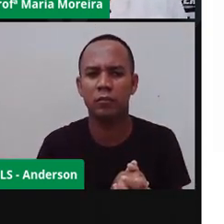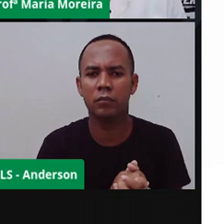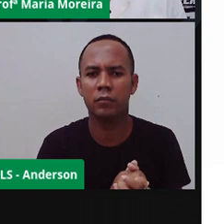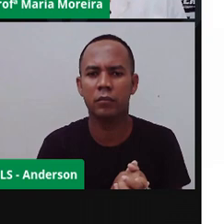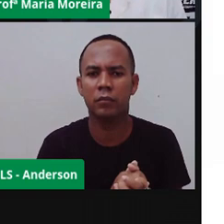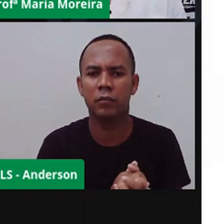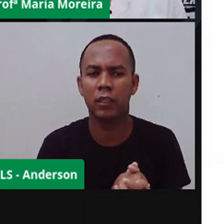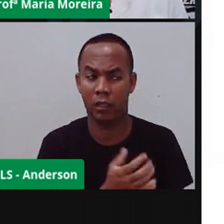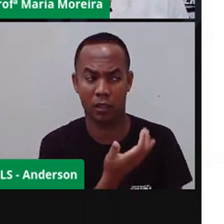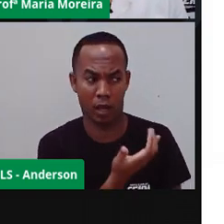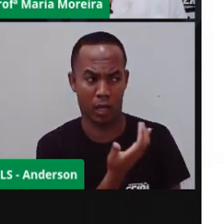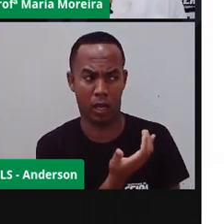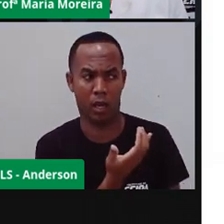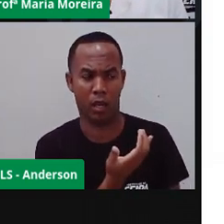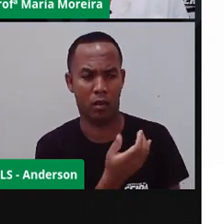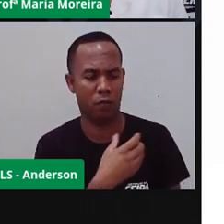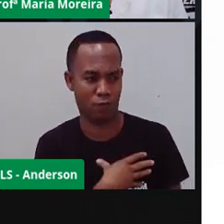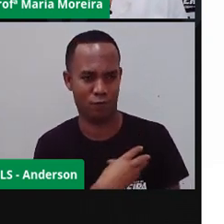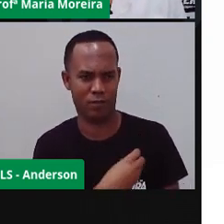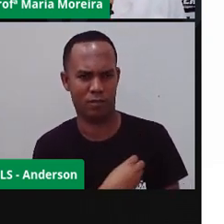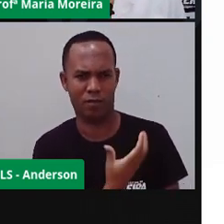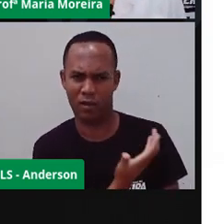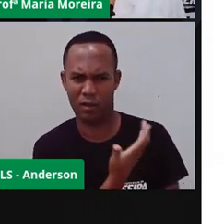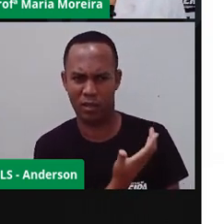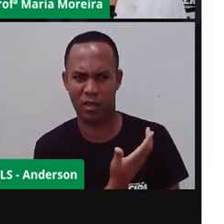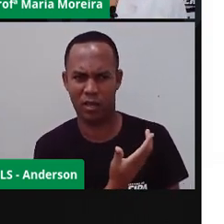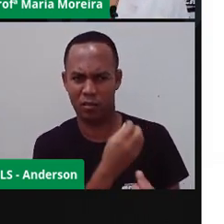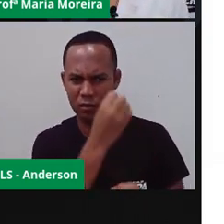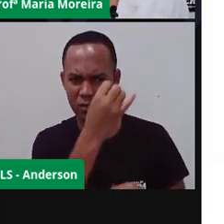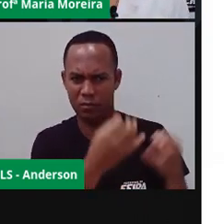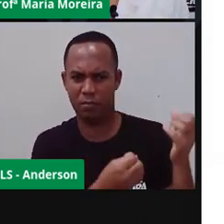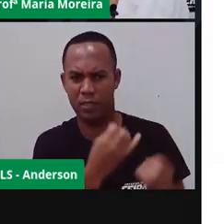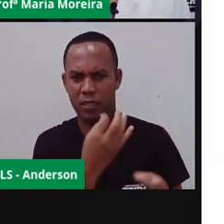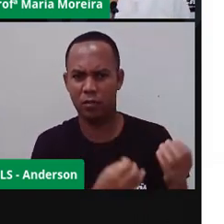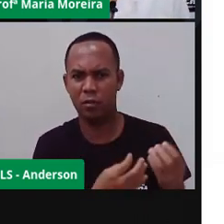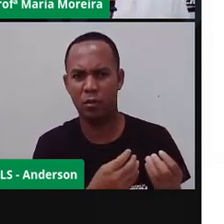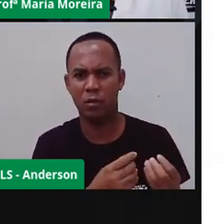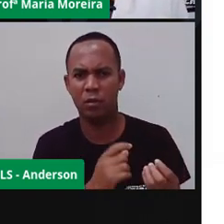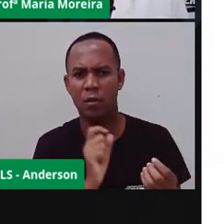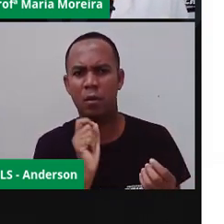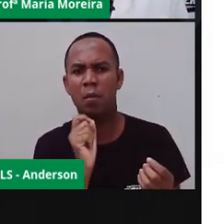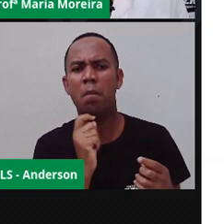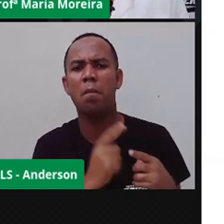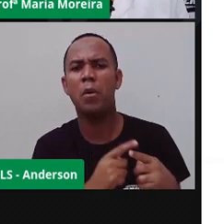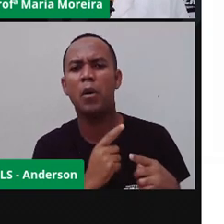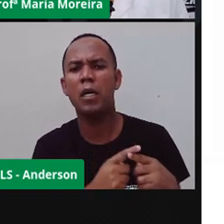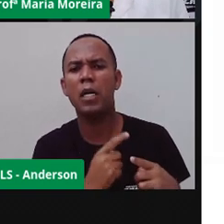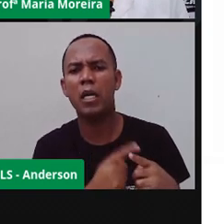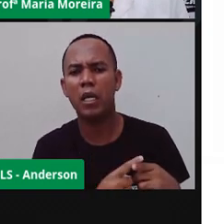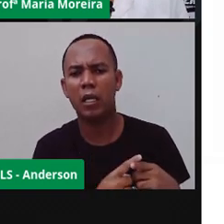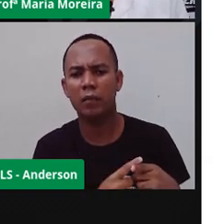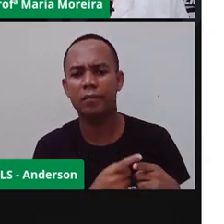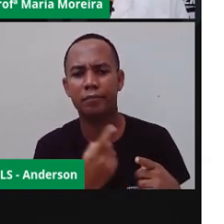posso explicar, pai. O clima tá bagunçado por quê? Por conta da poluição.